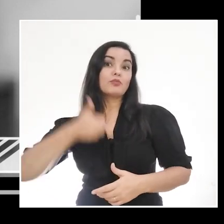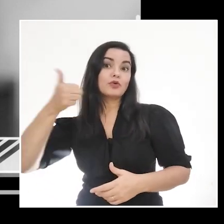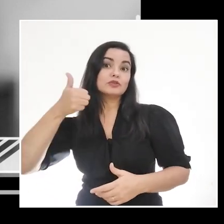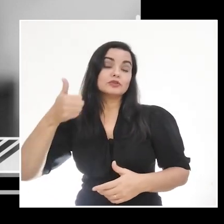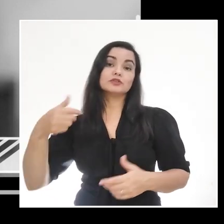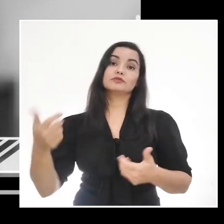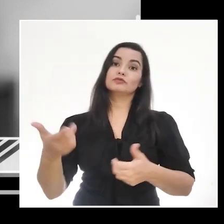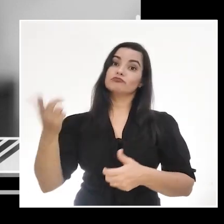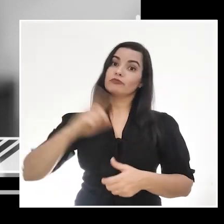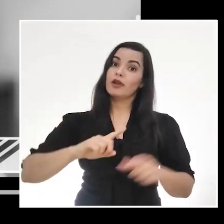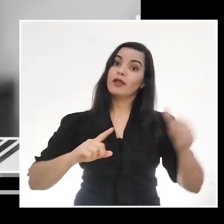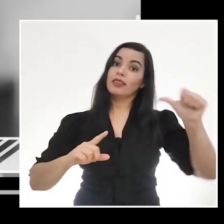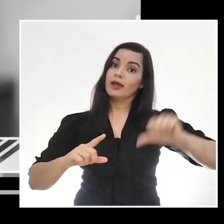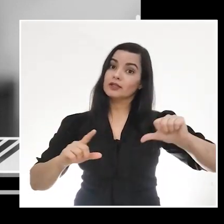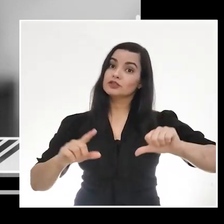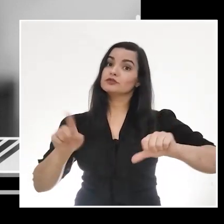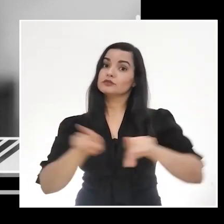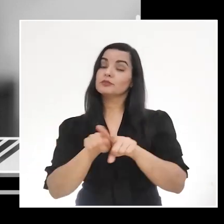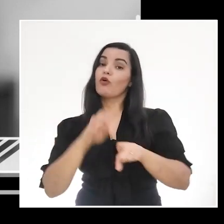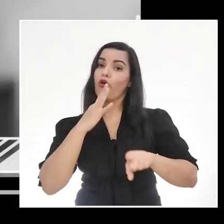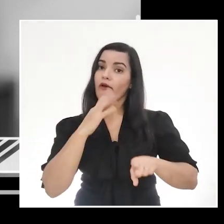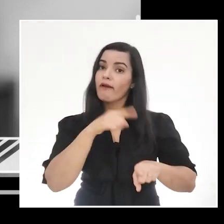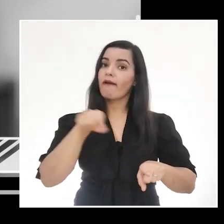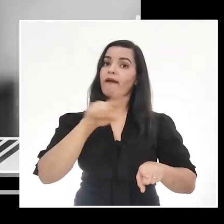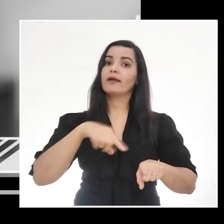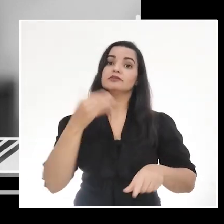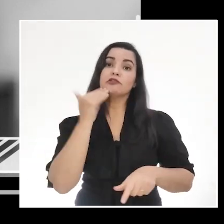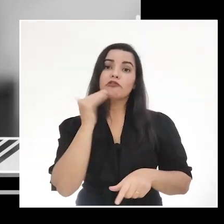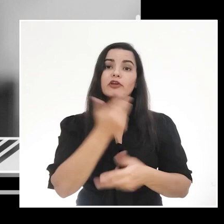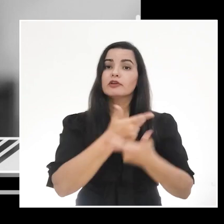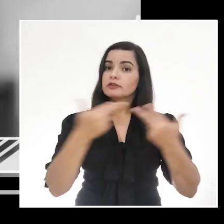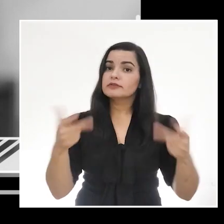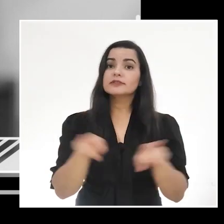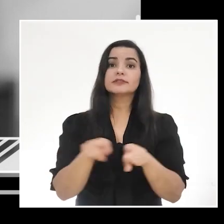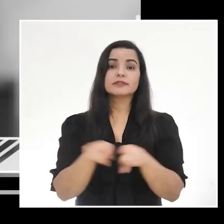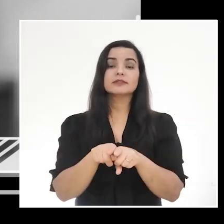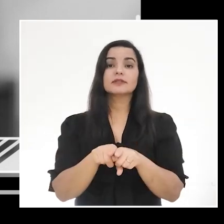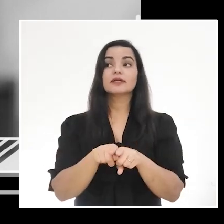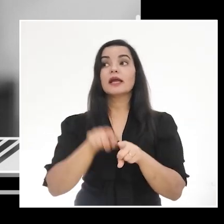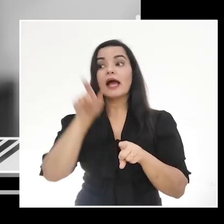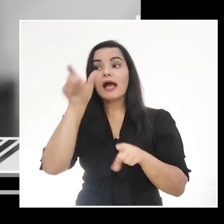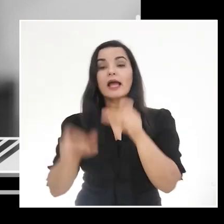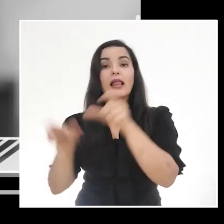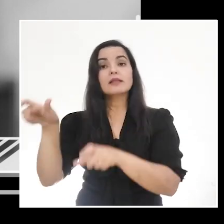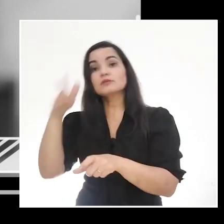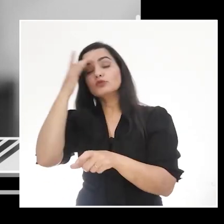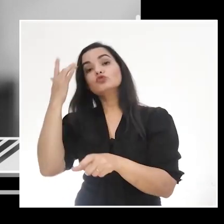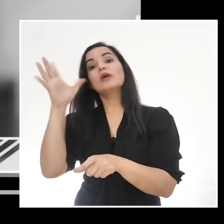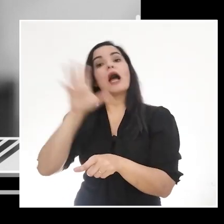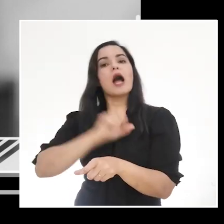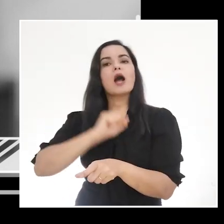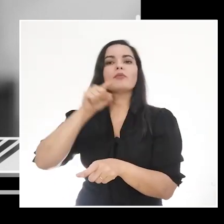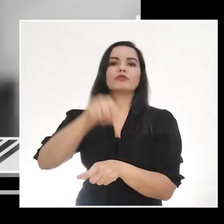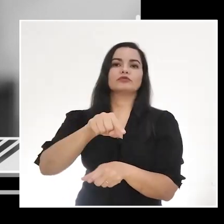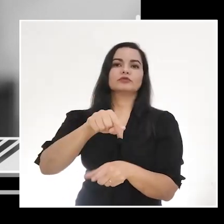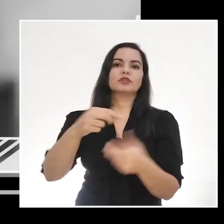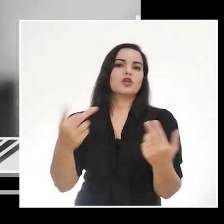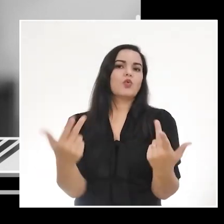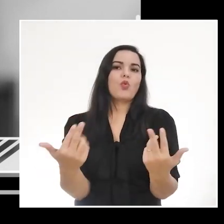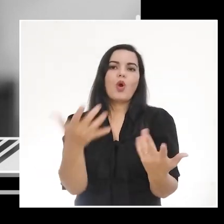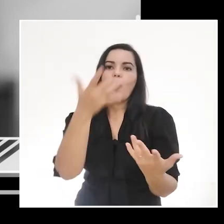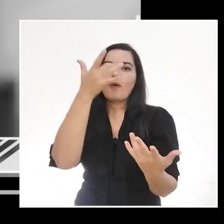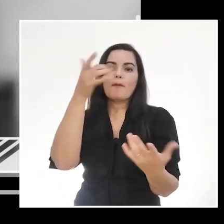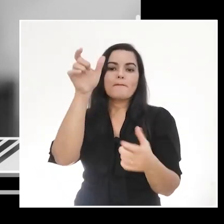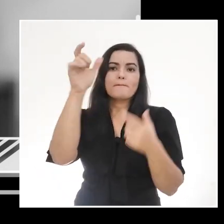seus defeitos. Essas pessoas, essas ovelhas, elas vão amar não só o que você faz, elas irão amar